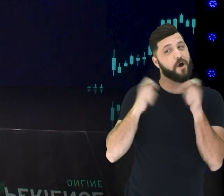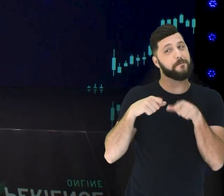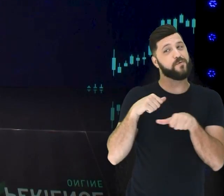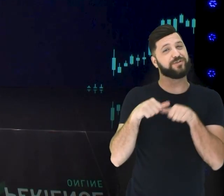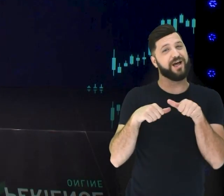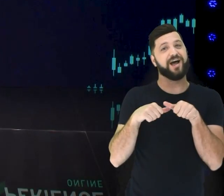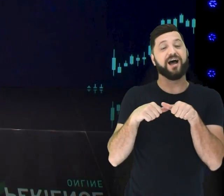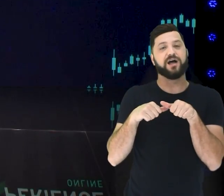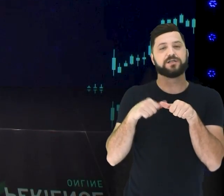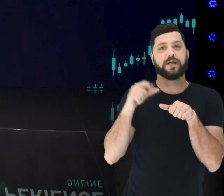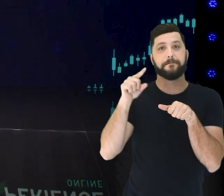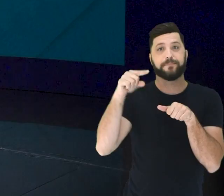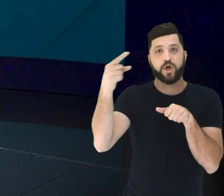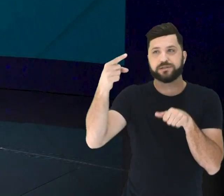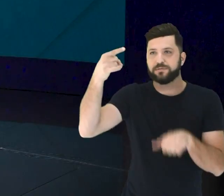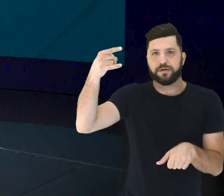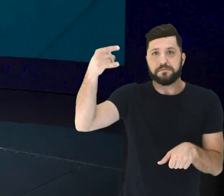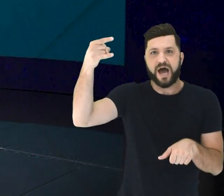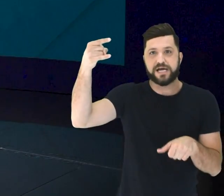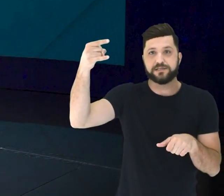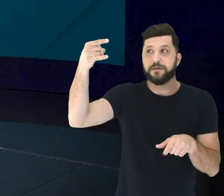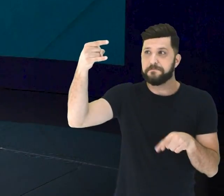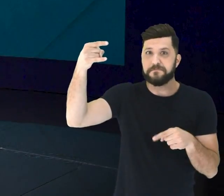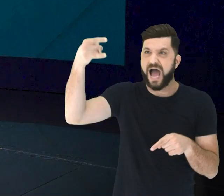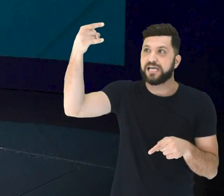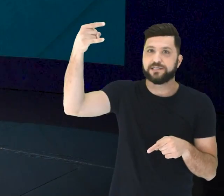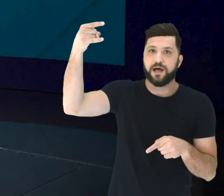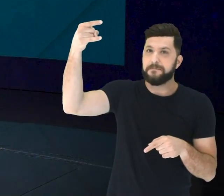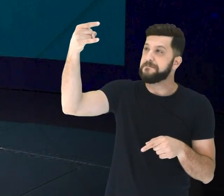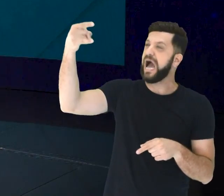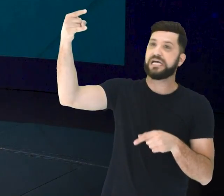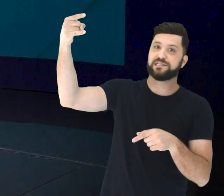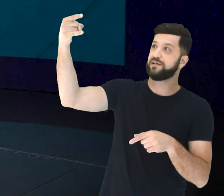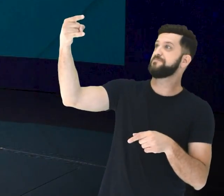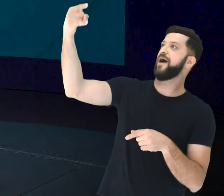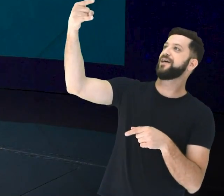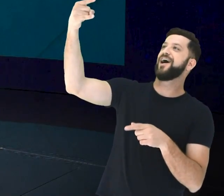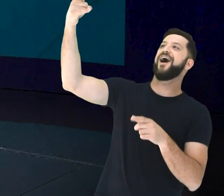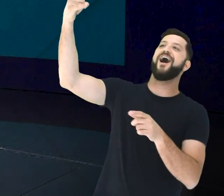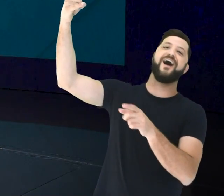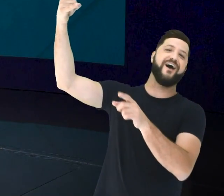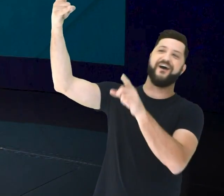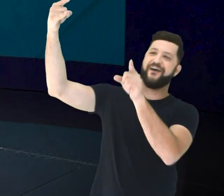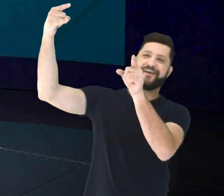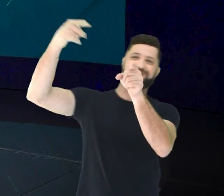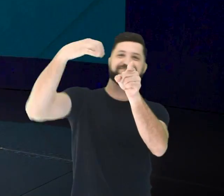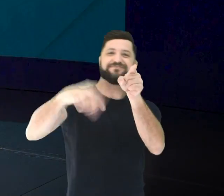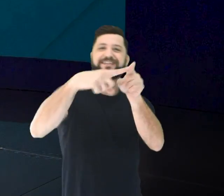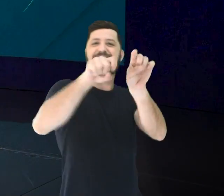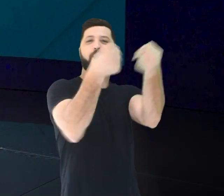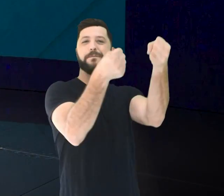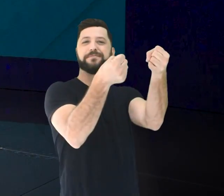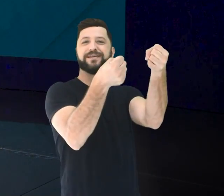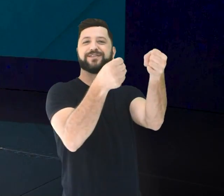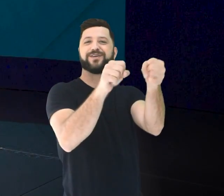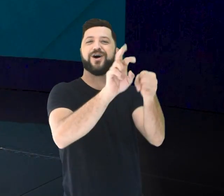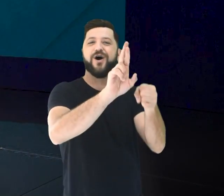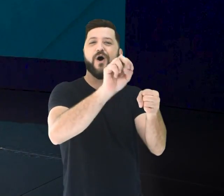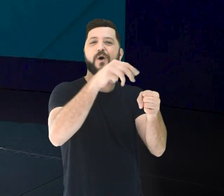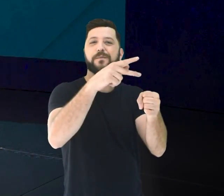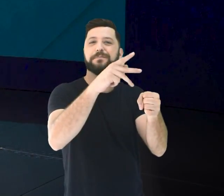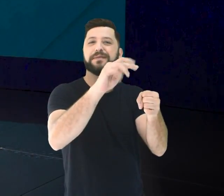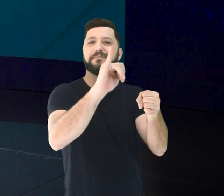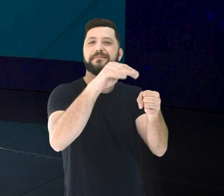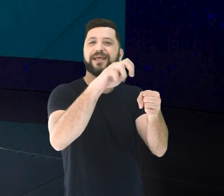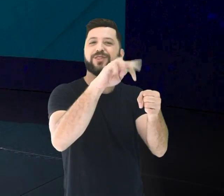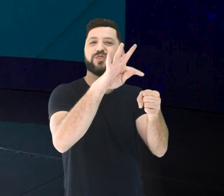acontece o rompimento acontece de fato o rompimento porque você já está numa perna com deslocamento e se você tá